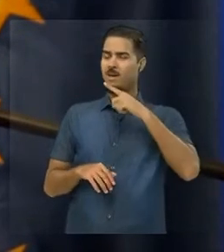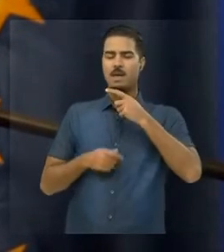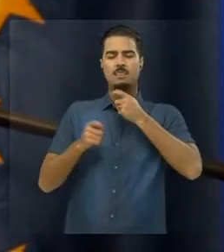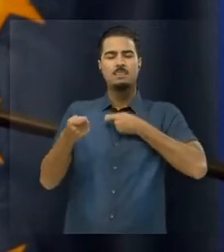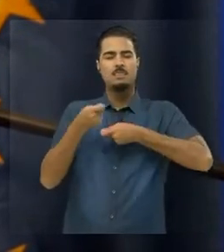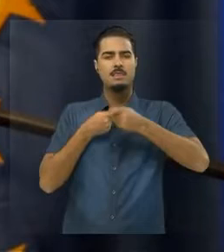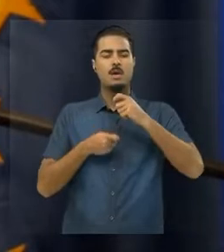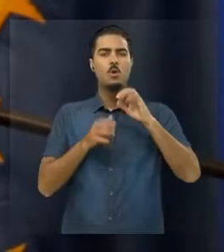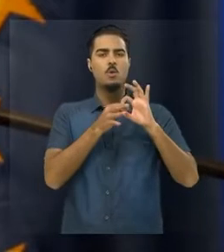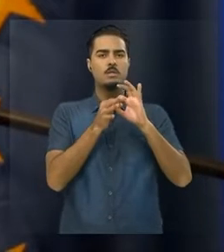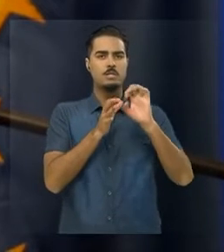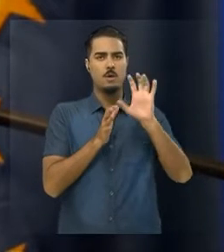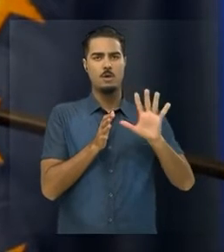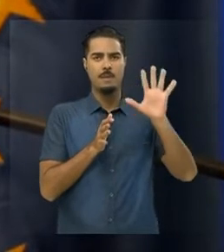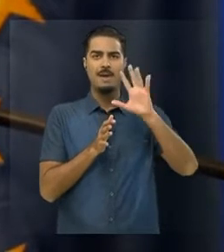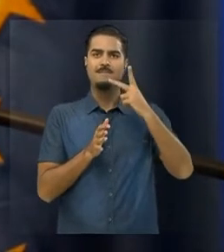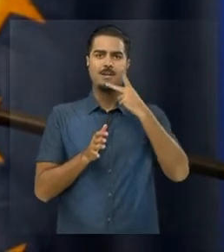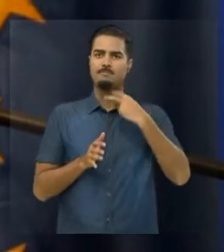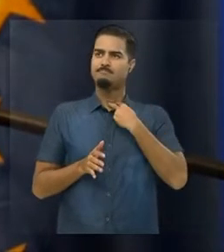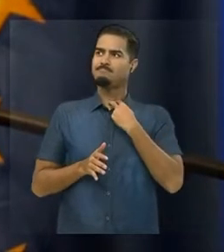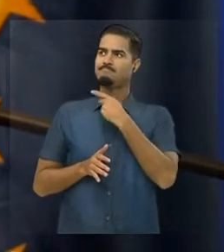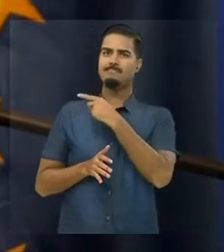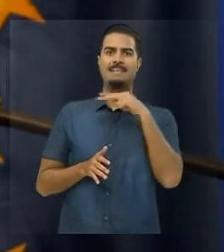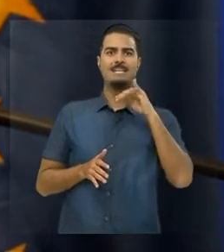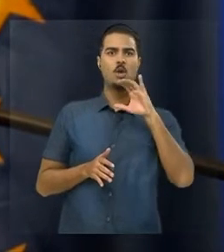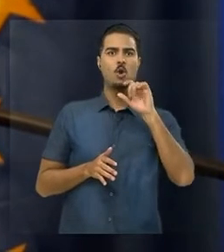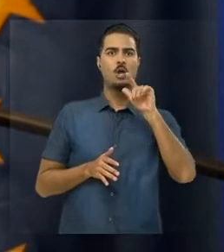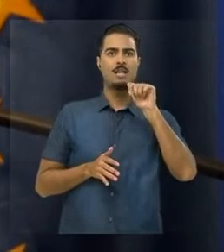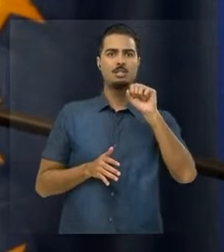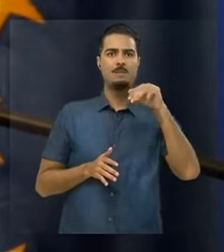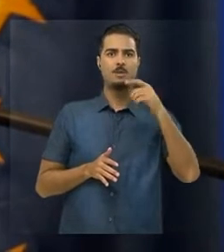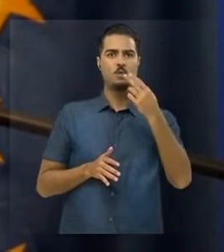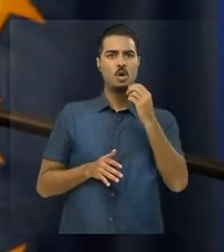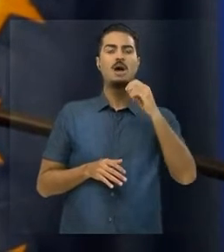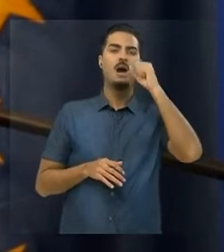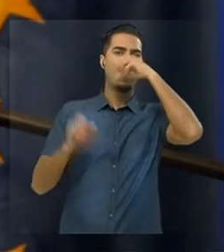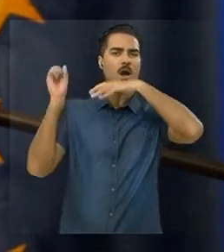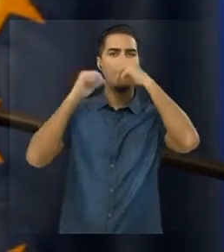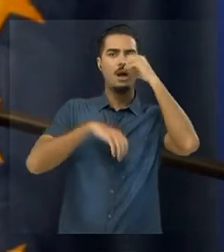União Europeia, Federica Mogherini. Para ela, é mais uma demonstração da natureza